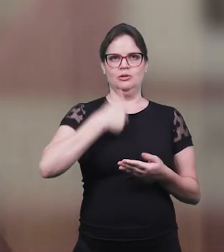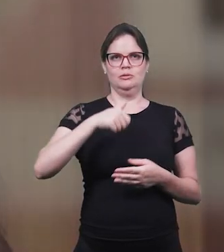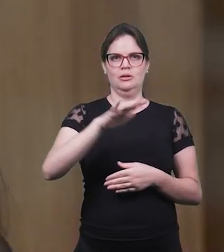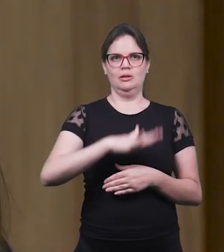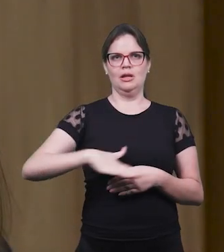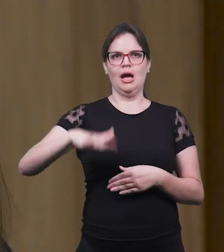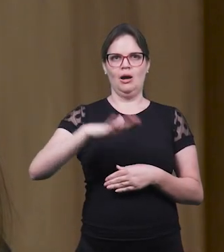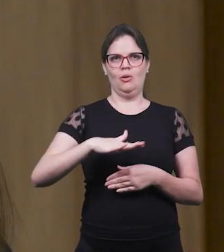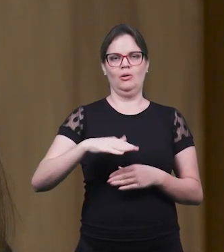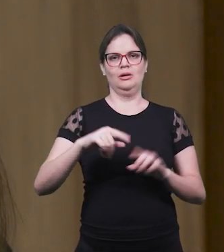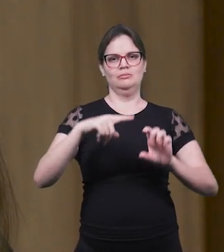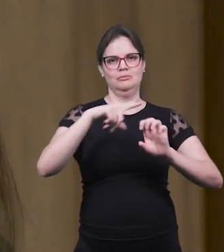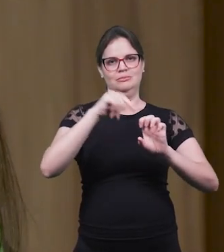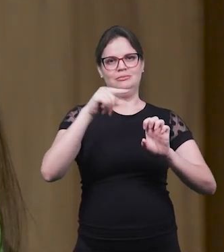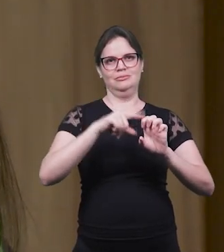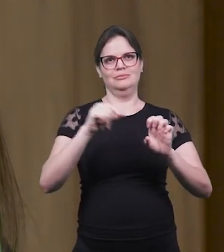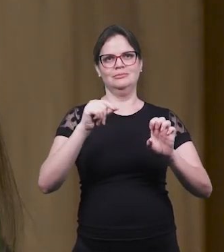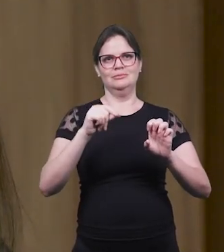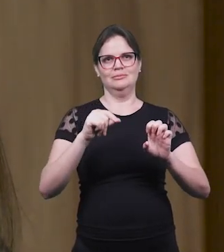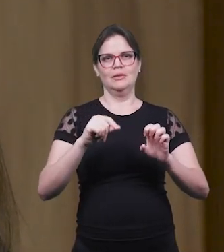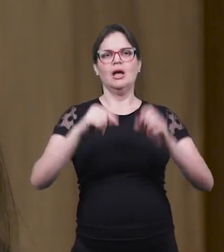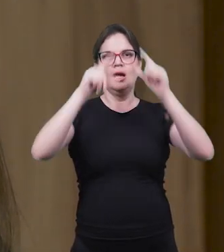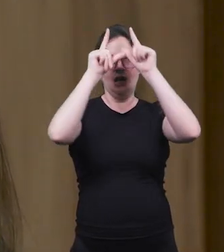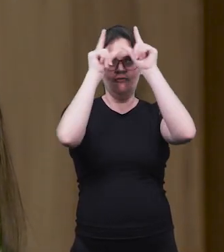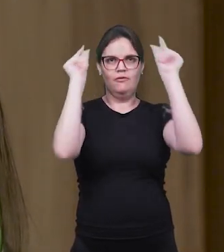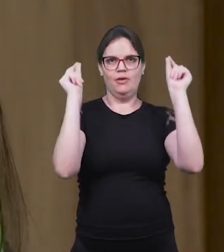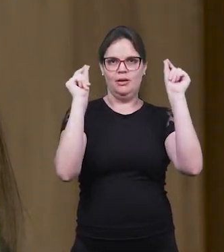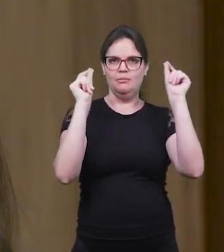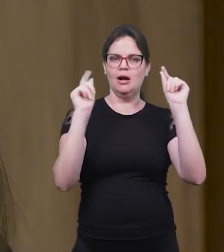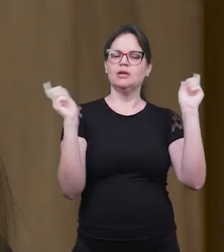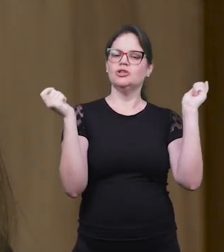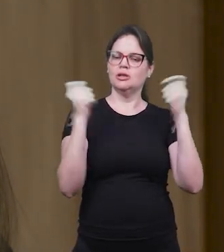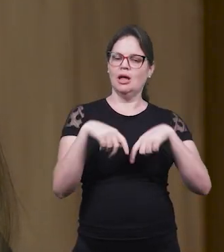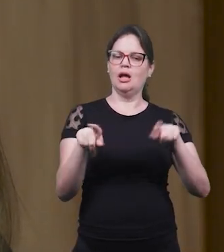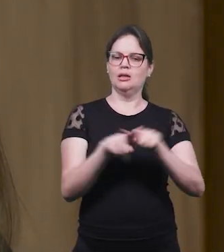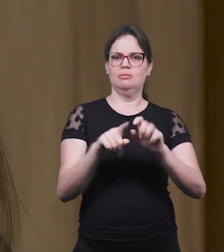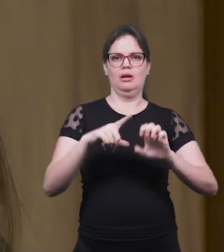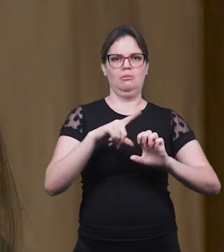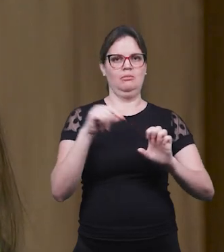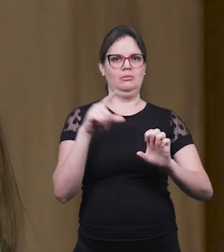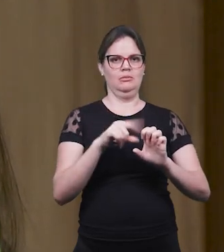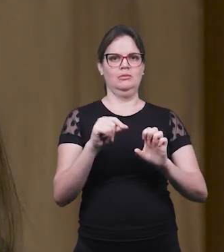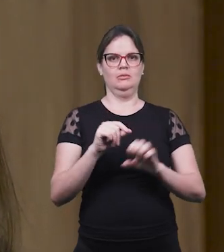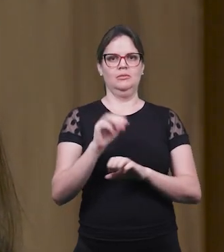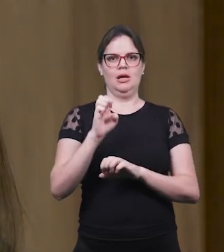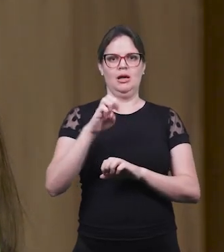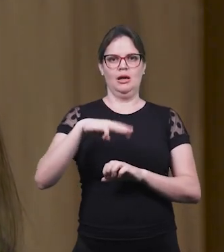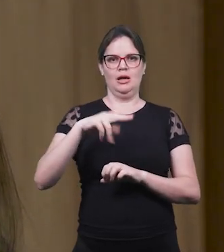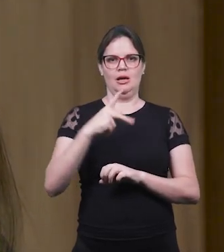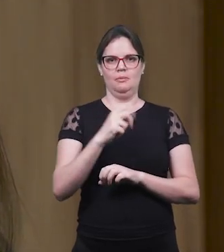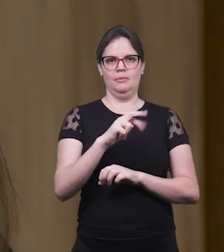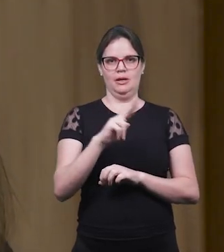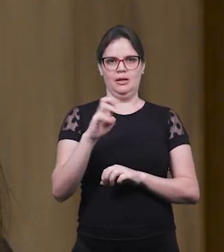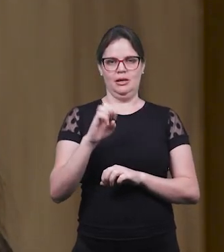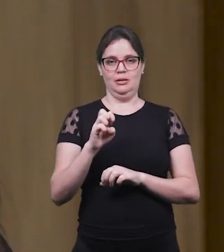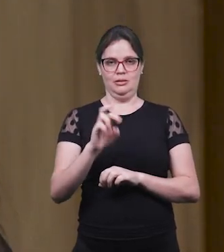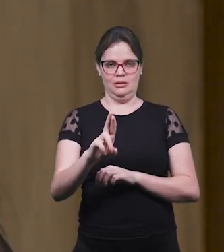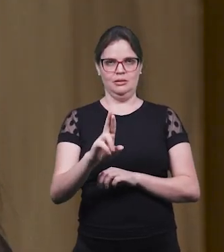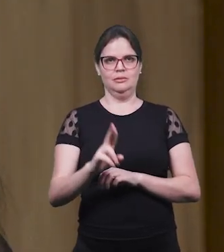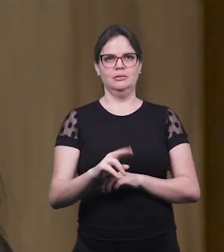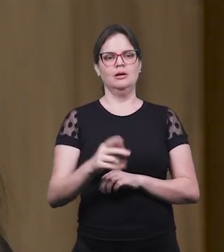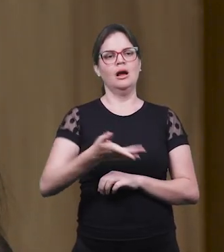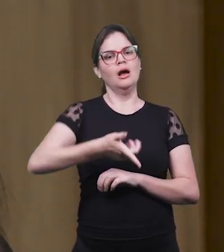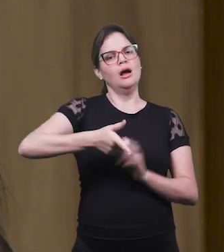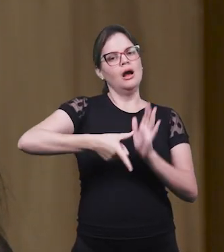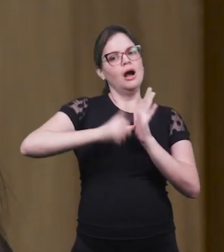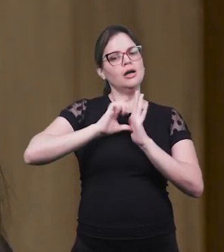de empreendedora, né? A enfermagem também ela pode empreender. Antigamente era só voltada ao